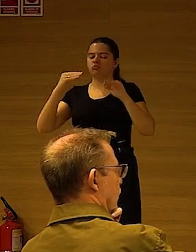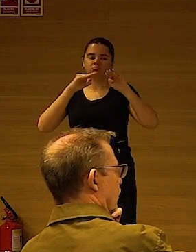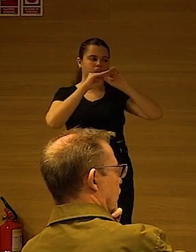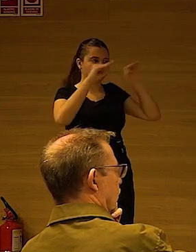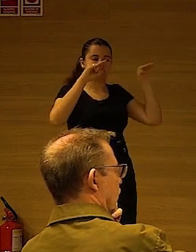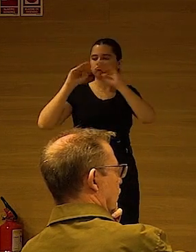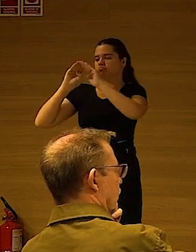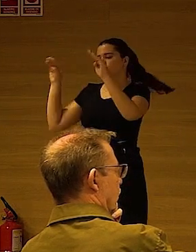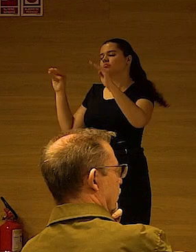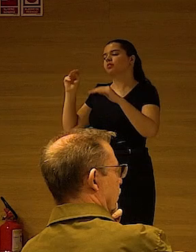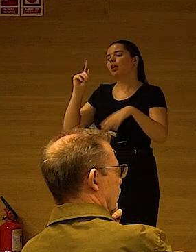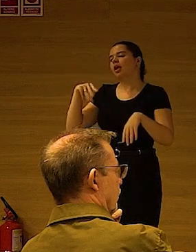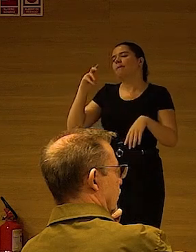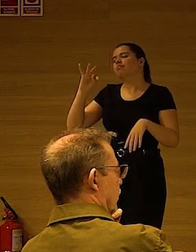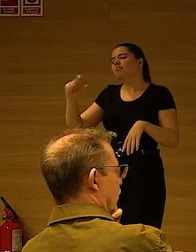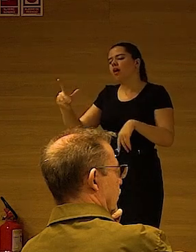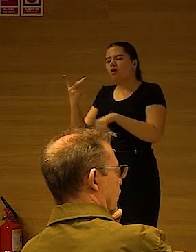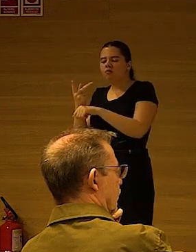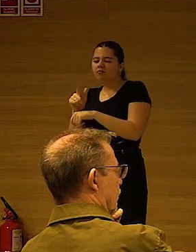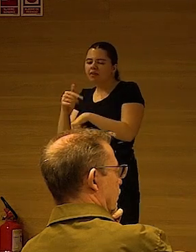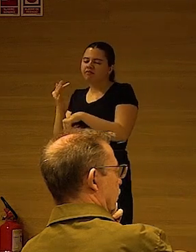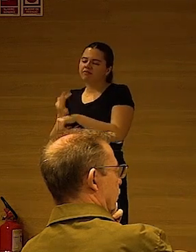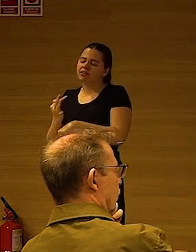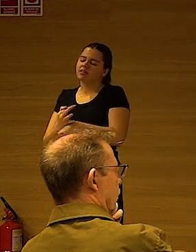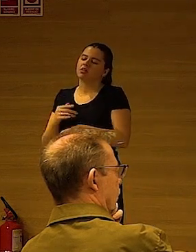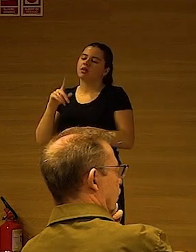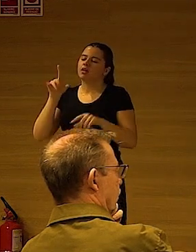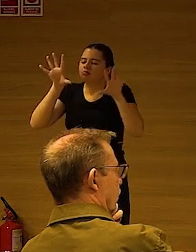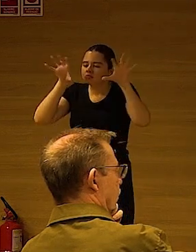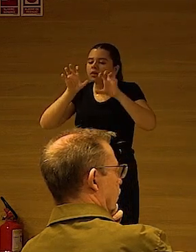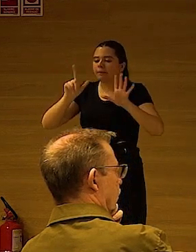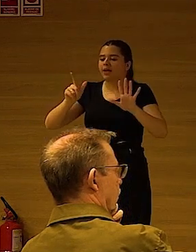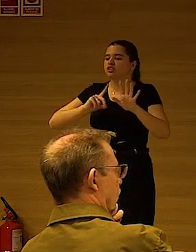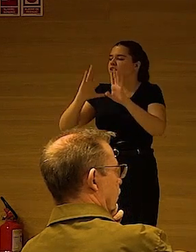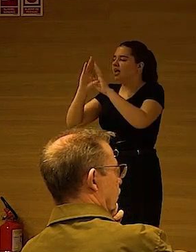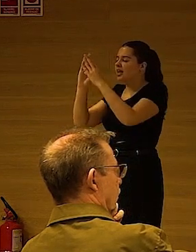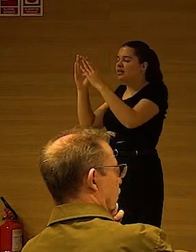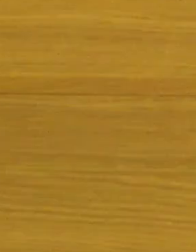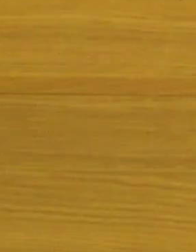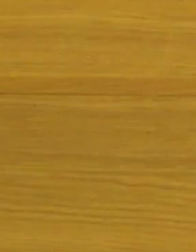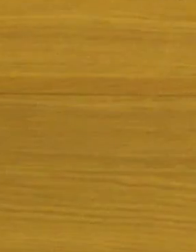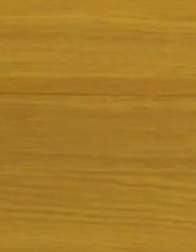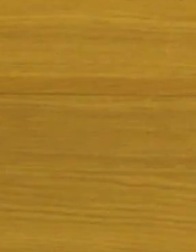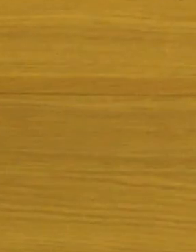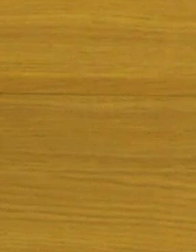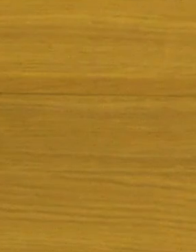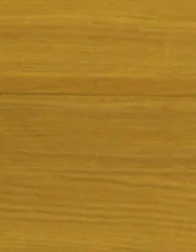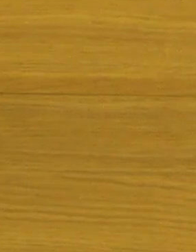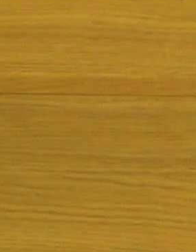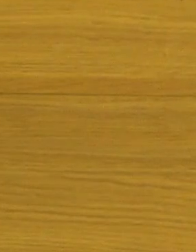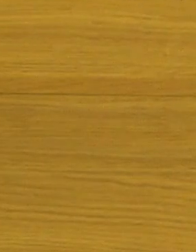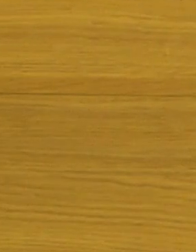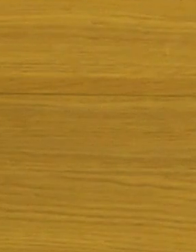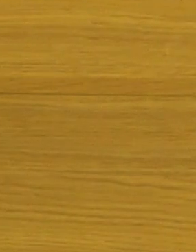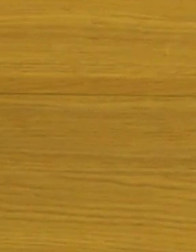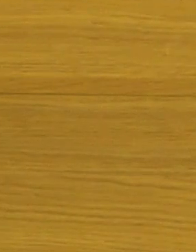de metal, já todas enferrujadas, e ali tinha os livros deles. Era pouco, mas era